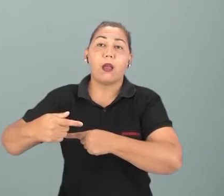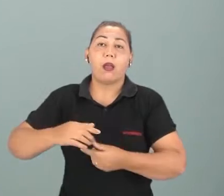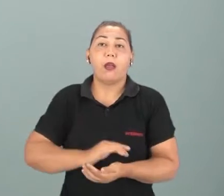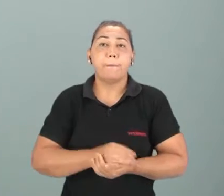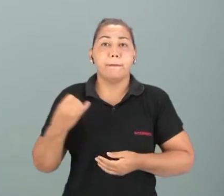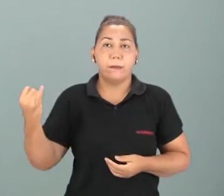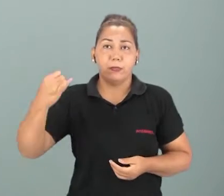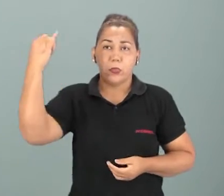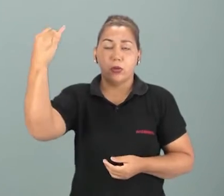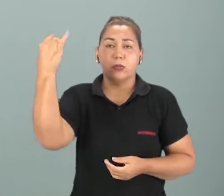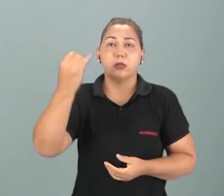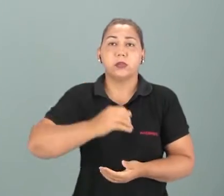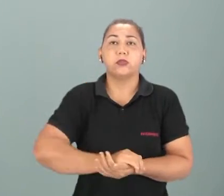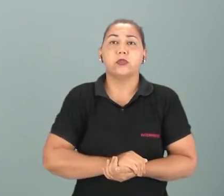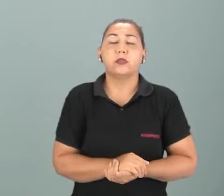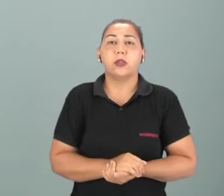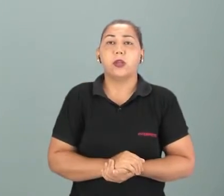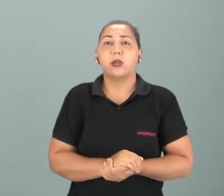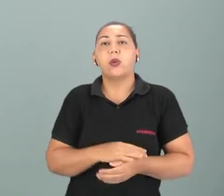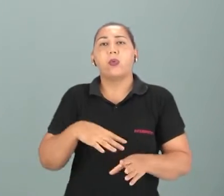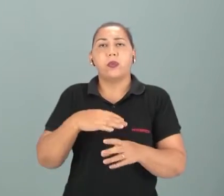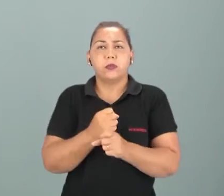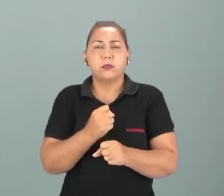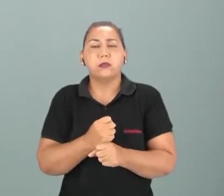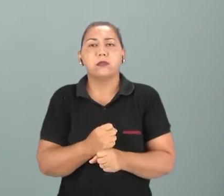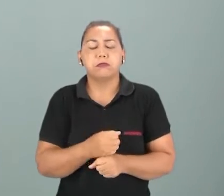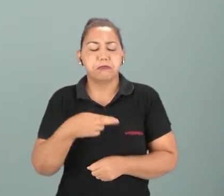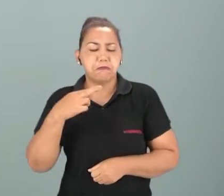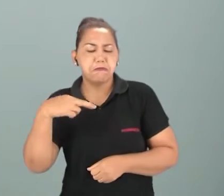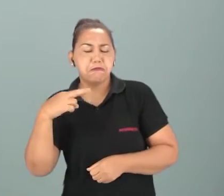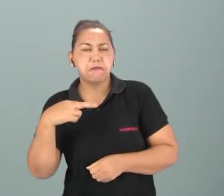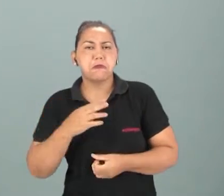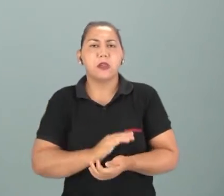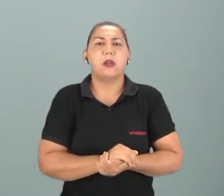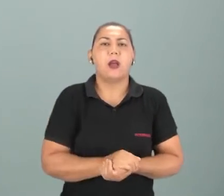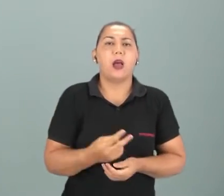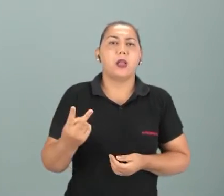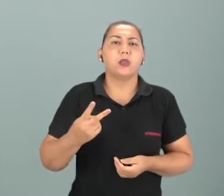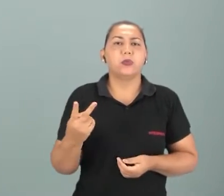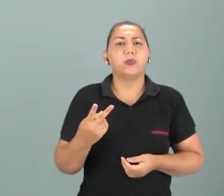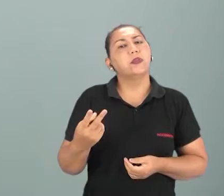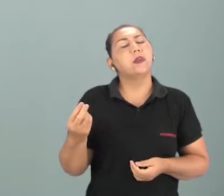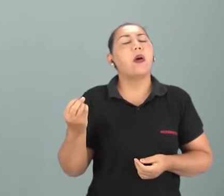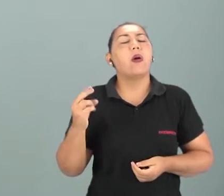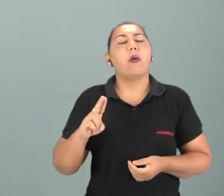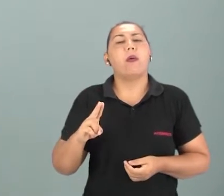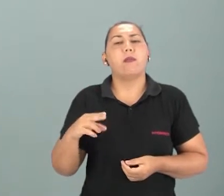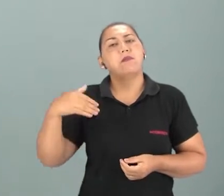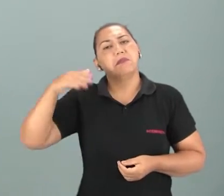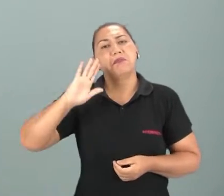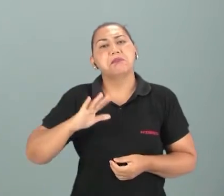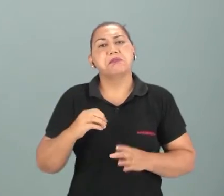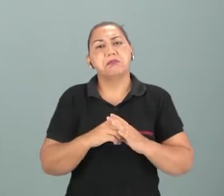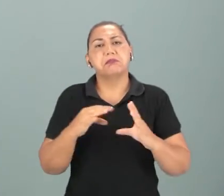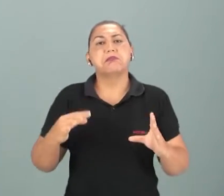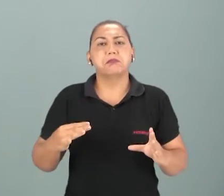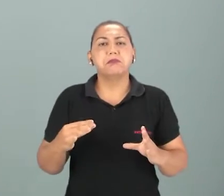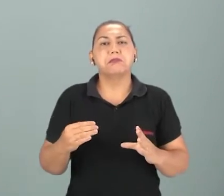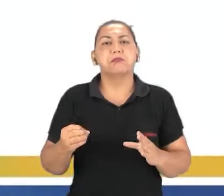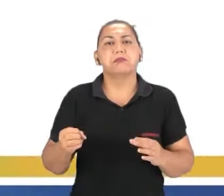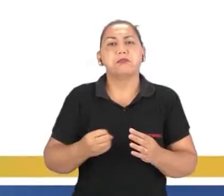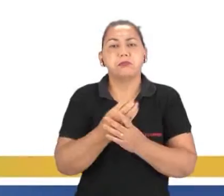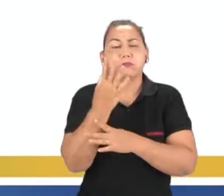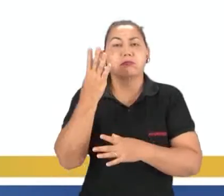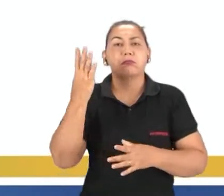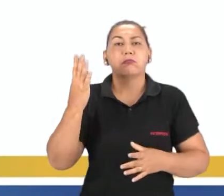observou. Então, o Mendel prosseguiu com seus trabalhos, realizou análises de 2 ou mais características ao mesmo tempo, e isso deu origem à lei